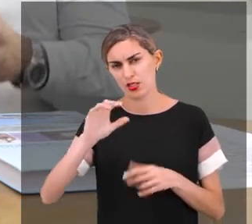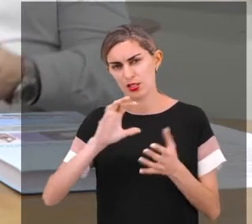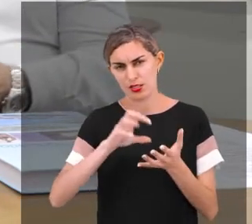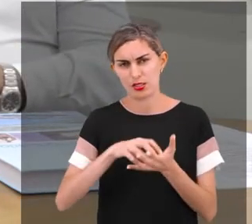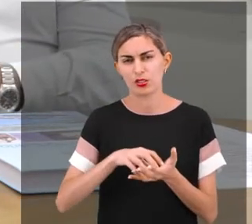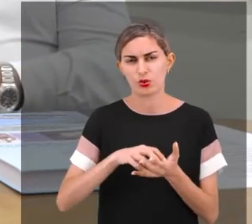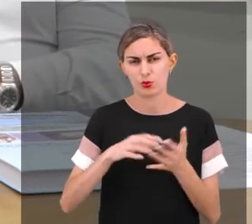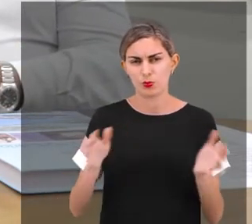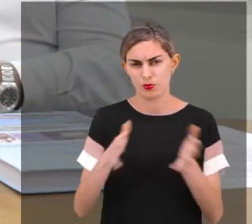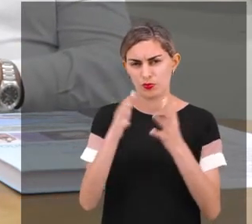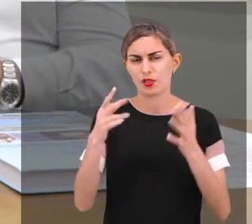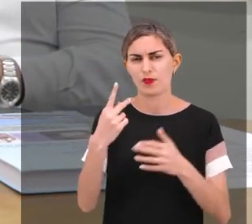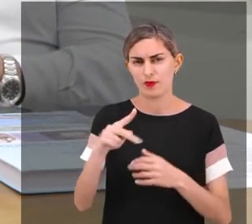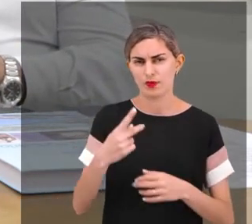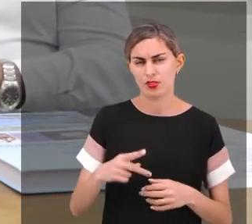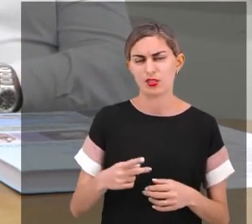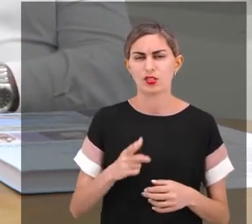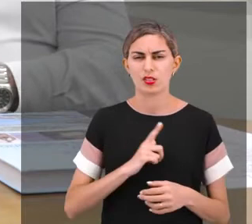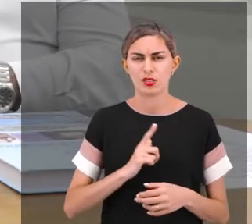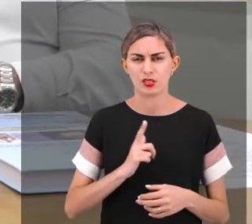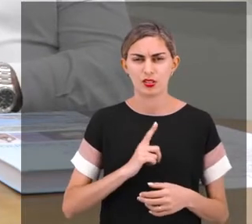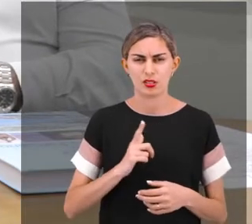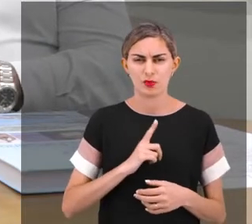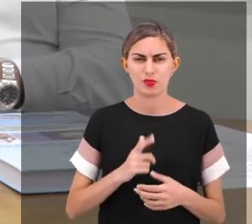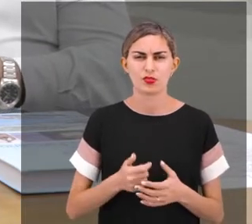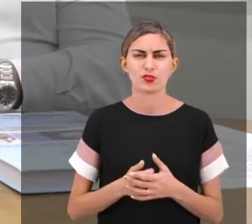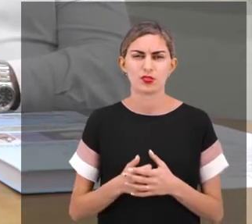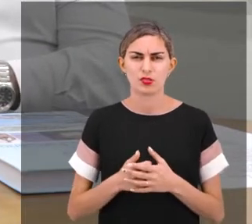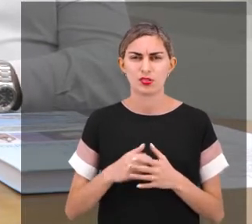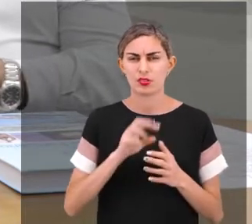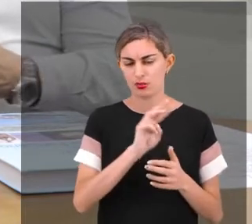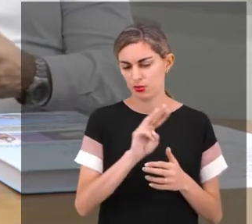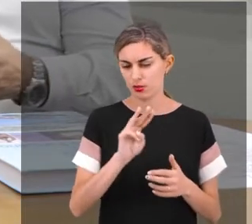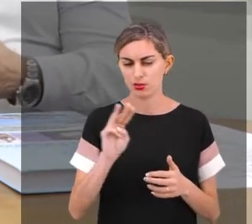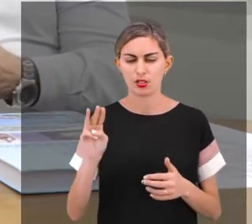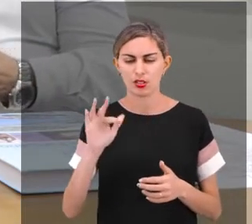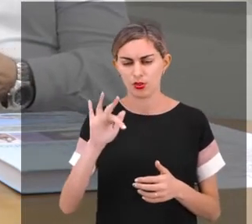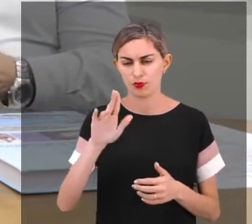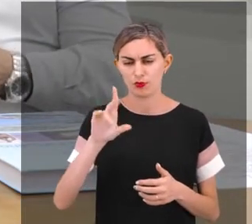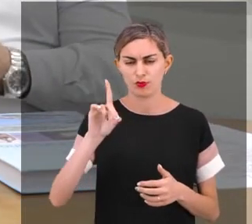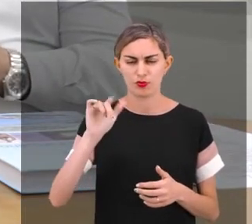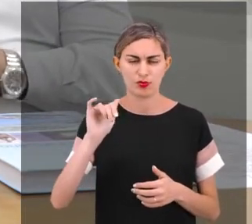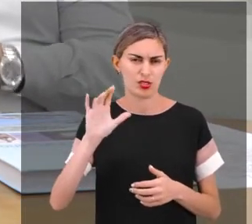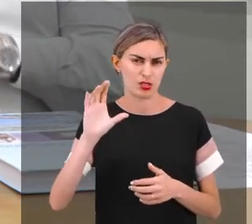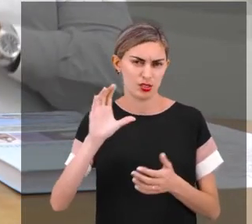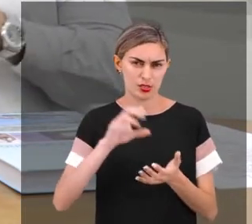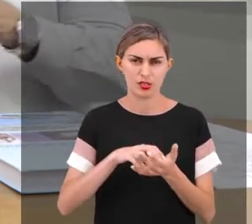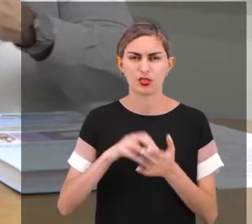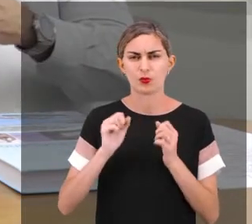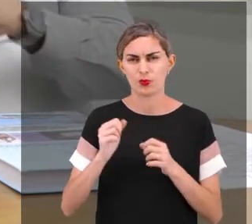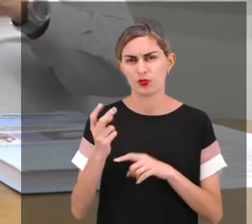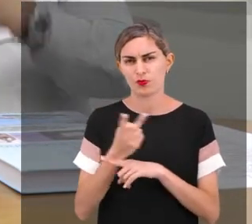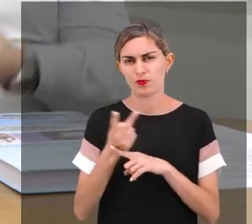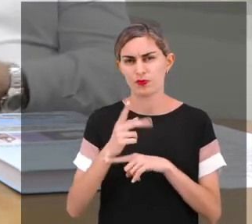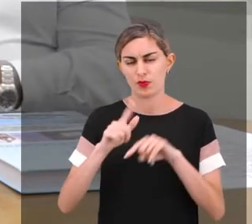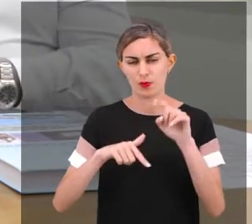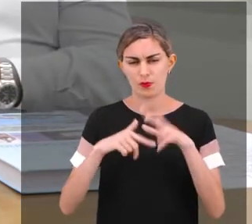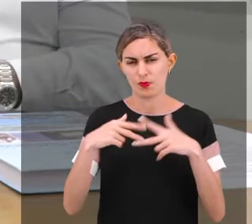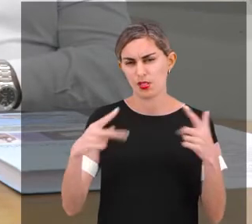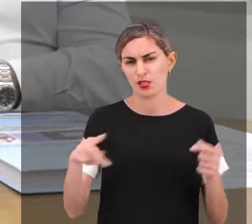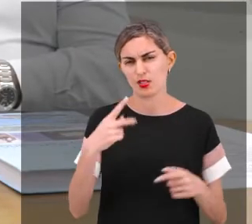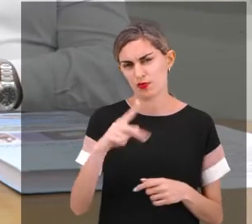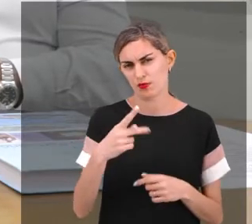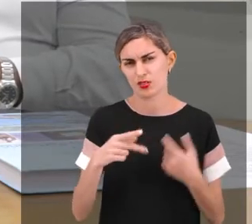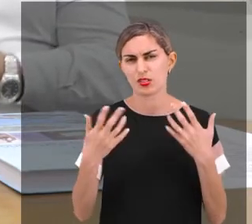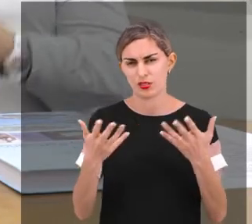ela propicia isso a vocês, tá certo? Nós temos o site da Fundacentro que vocês podem buscar o material que